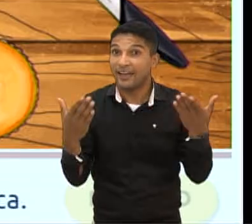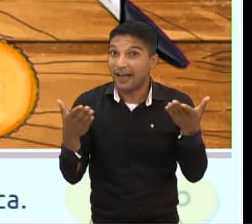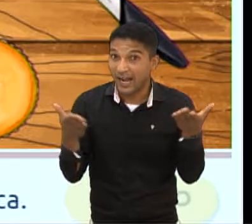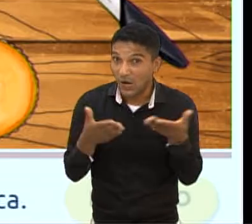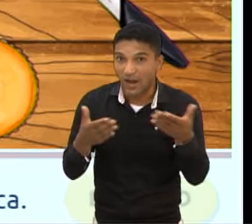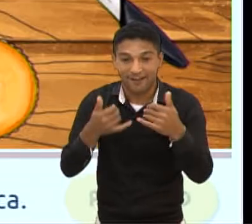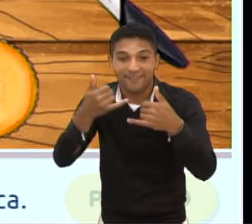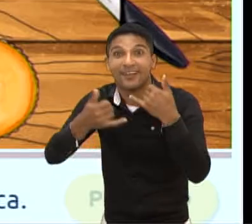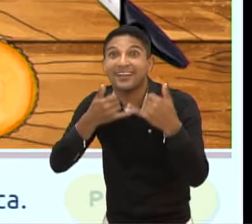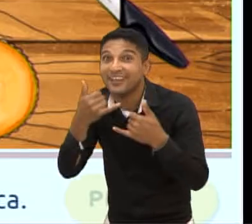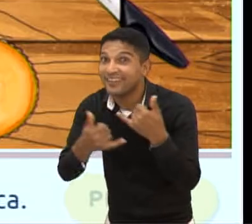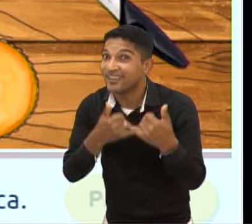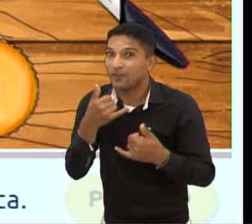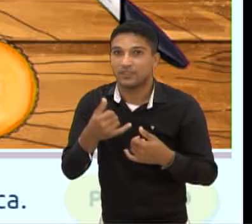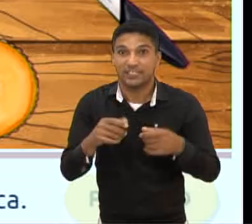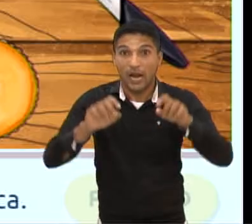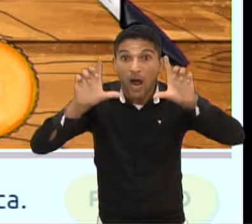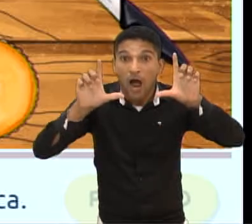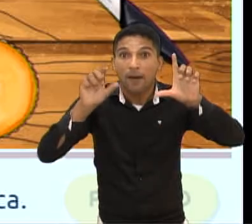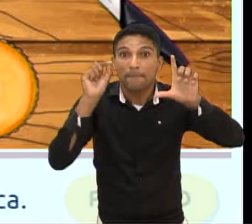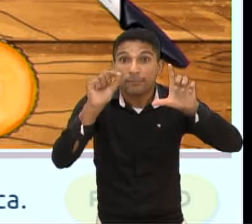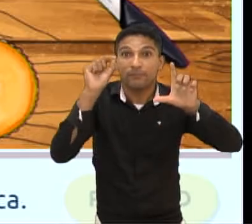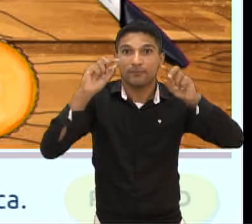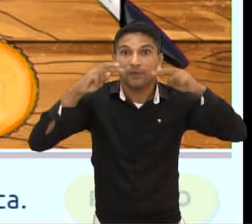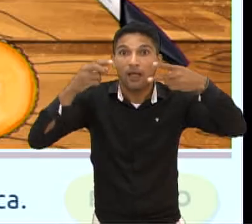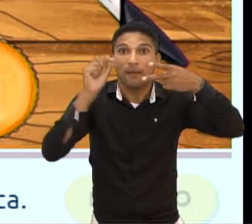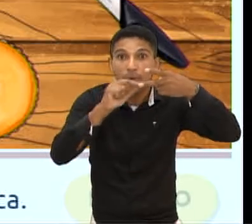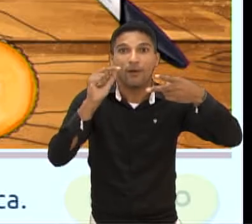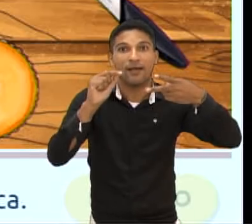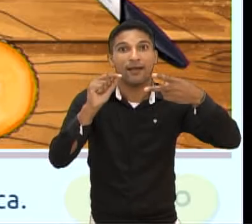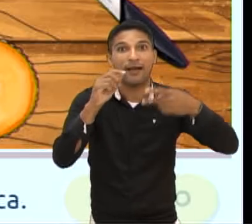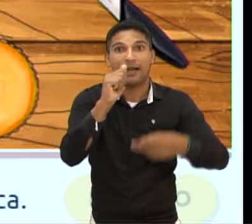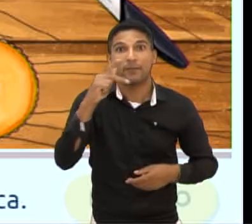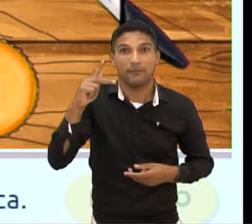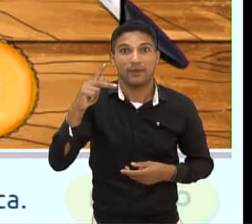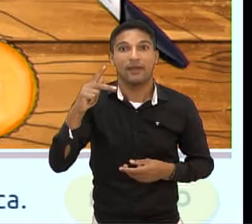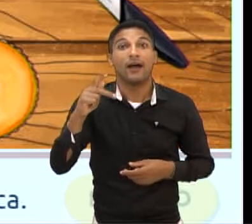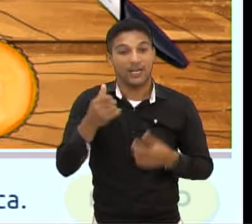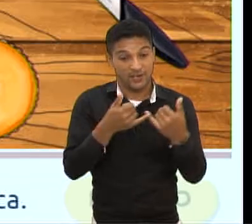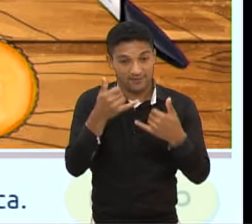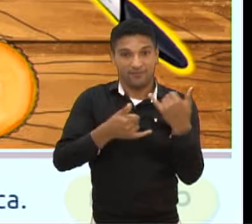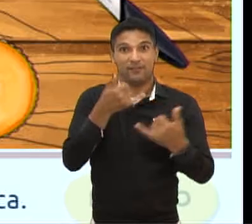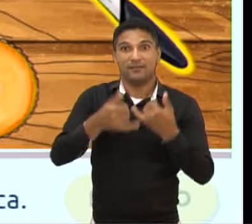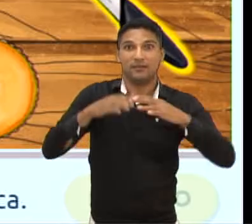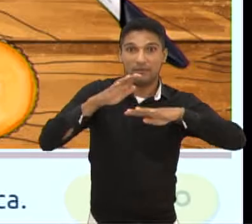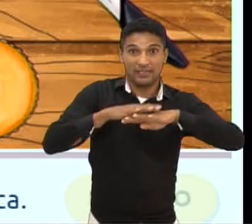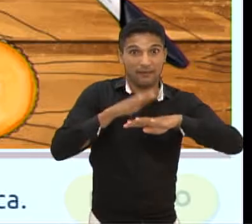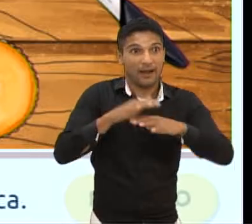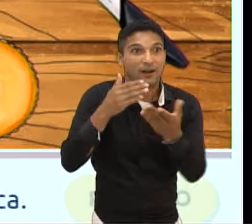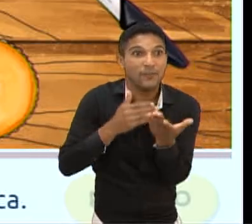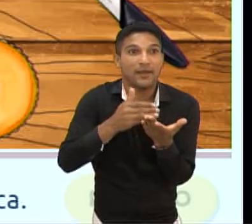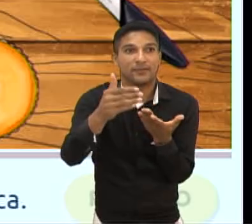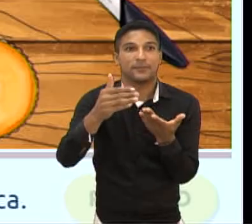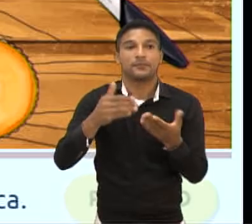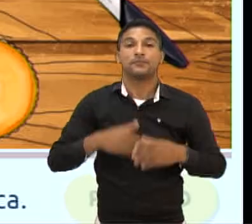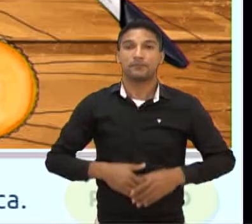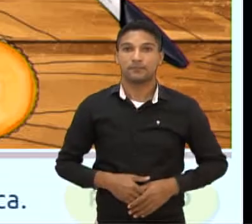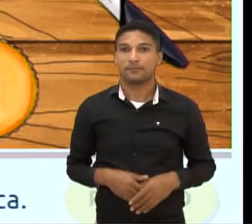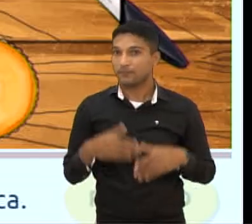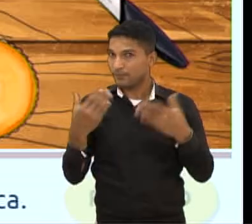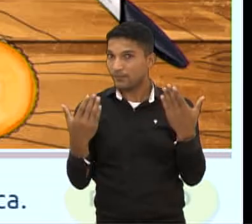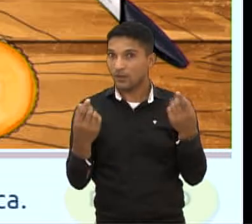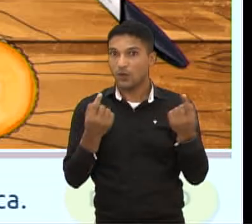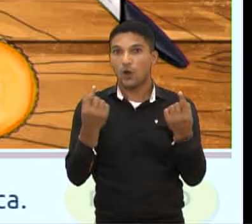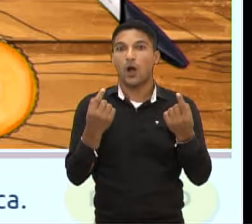Agora, pessoal, com o joguinho já aí nas mãos, com o aplicativo certinho no joguinho, agora vamos lá começar a jogar, certo? Então, qual que